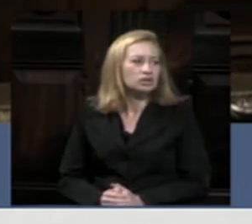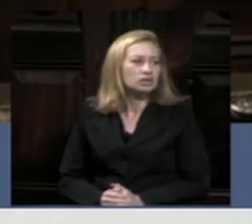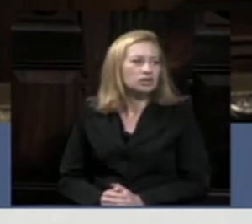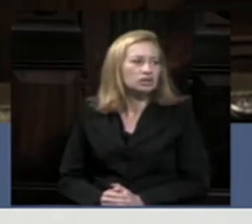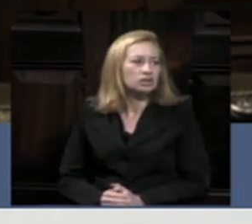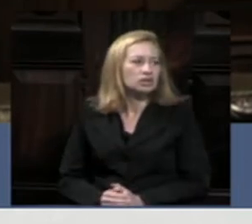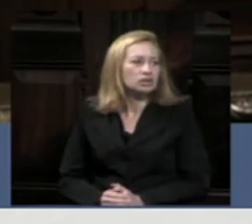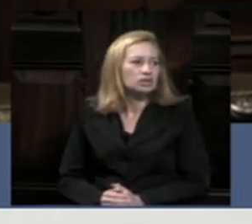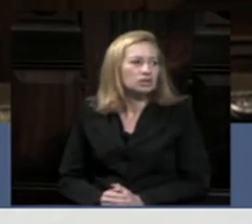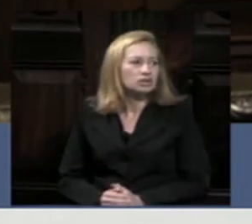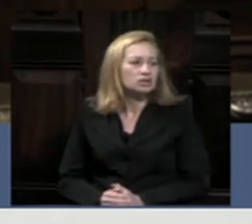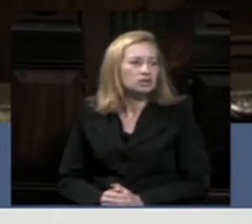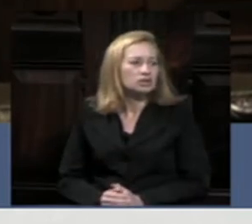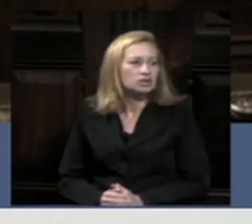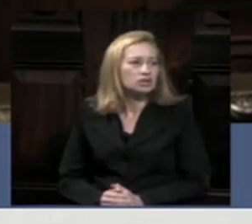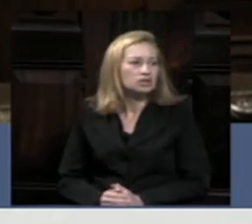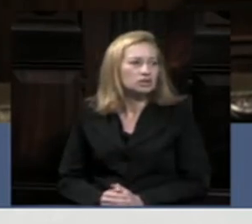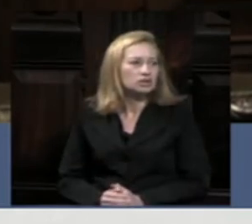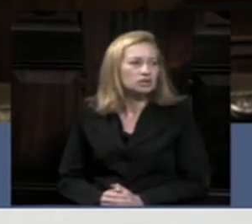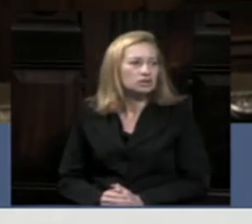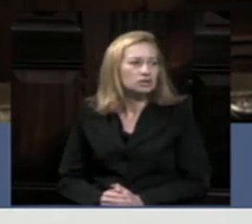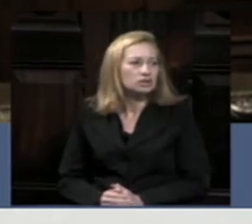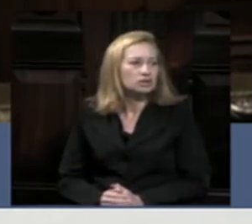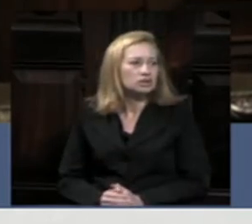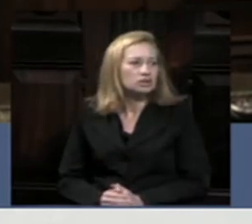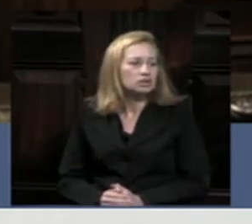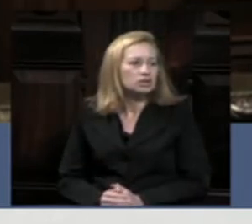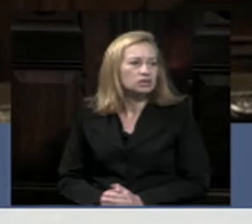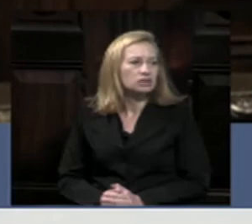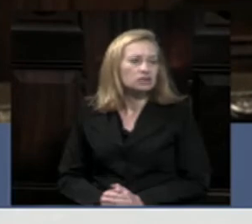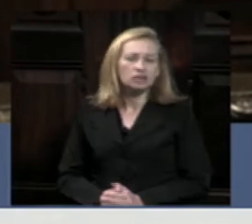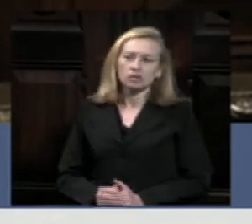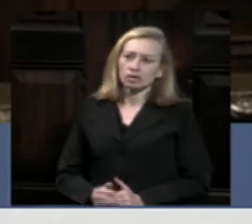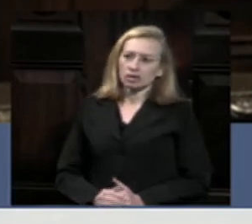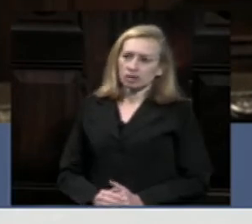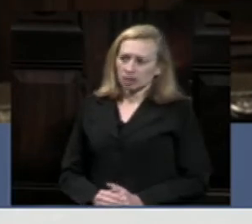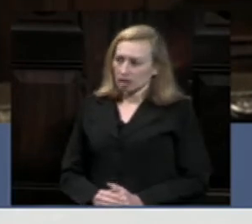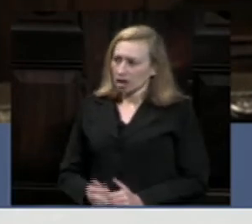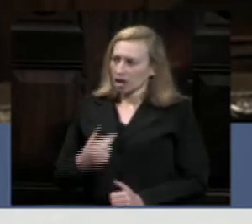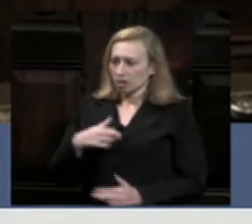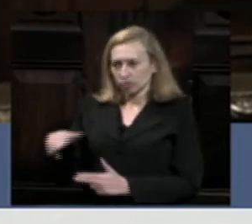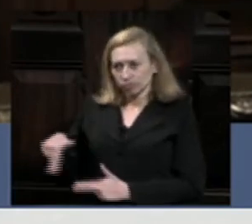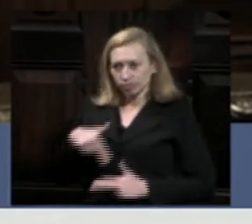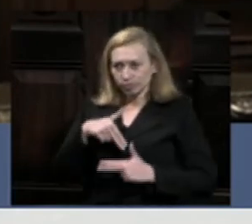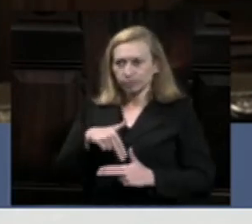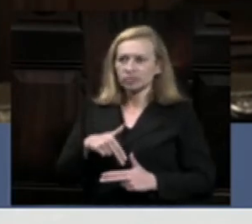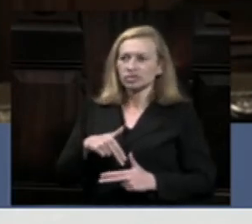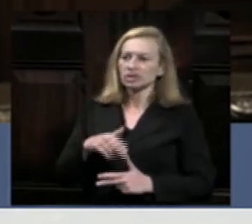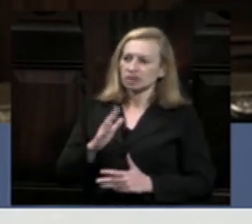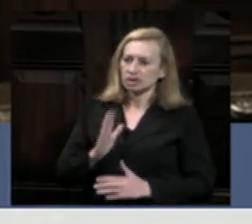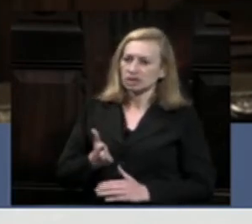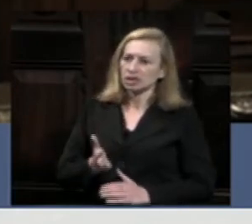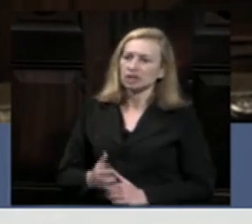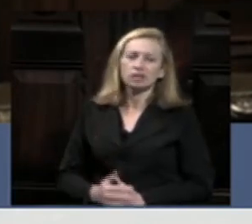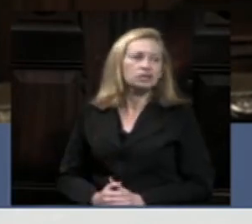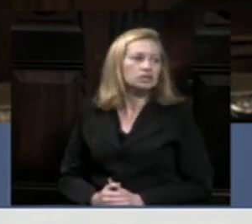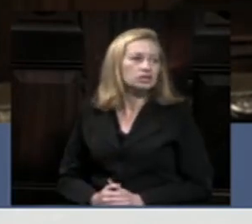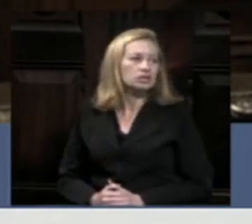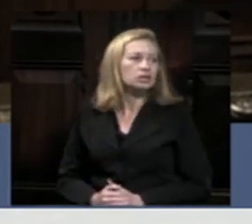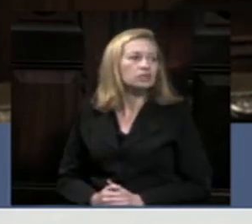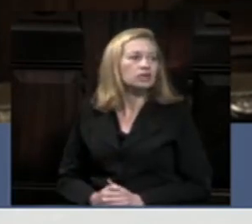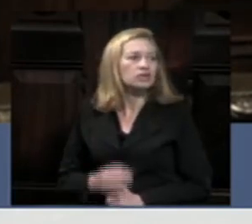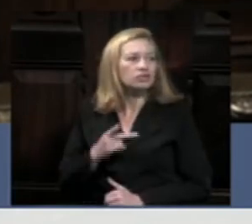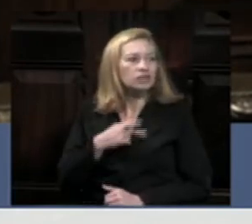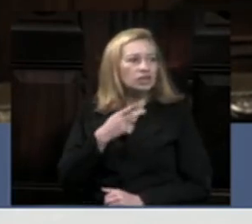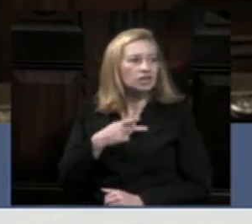popular, uma candidatura independente. Eu subo essa tribuna hoje justamente para me